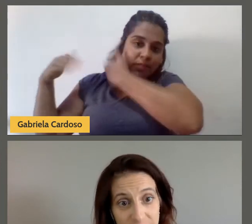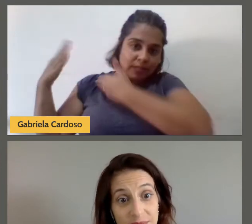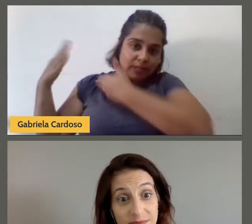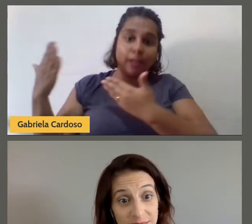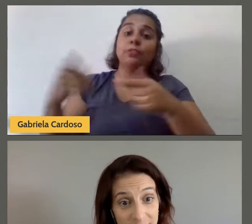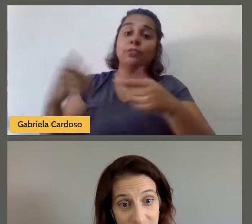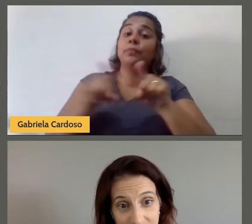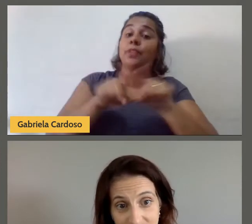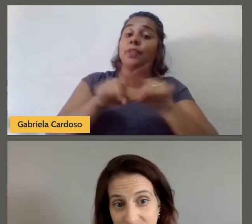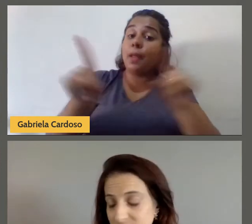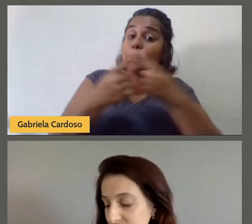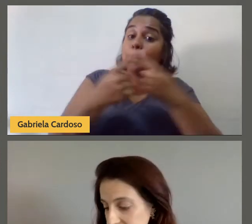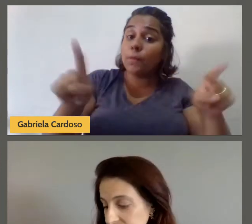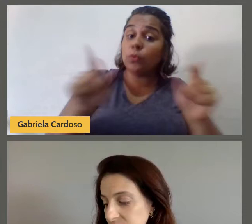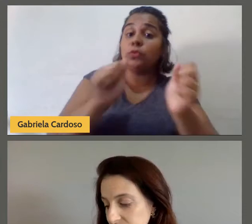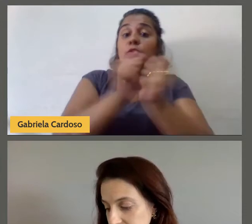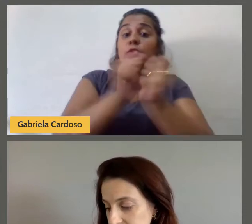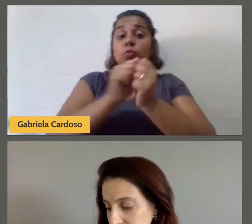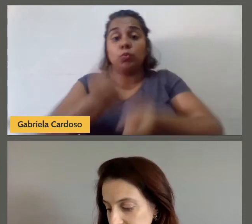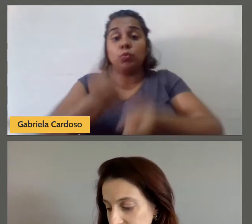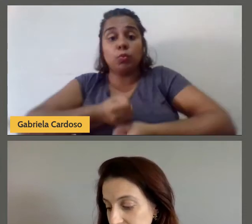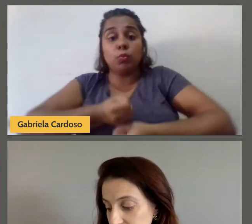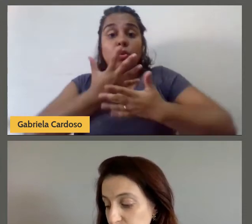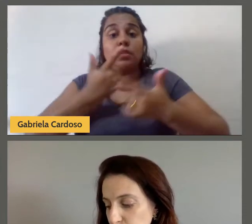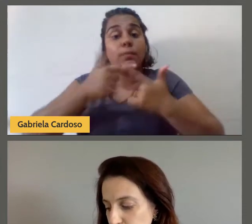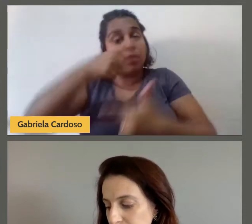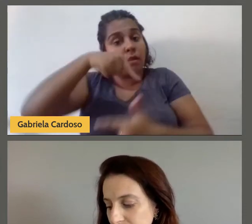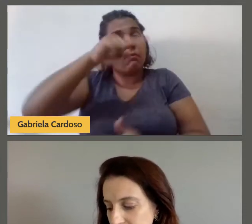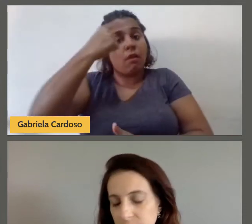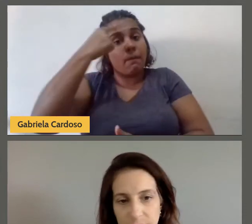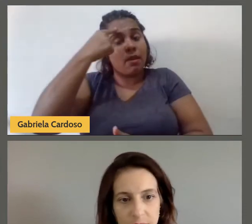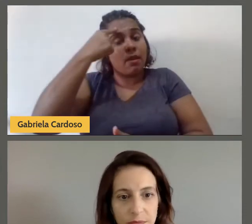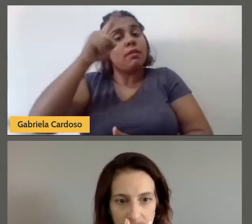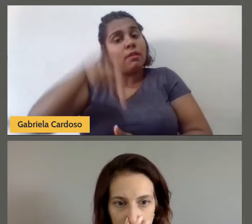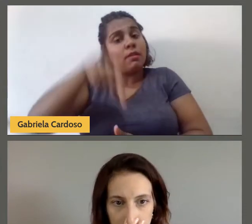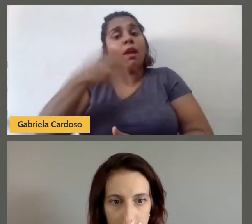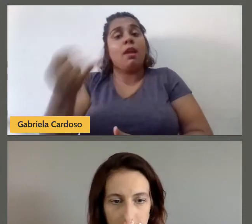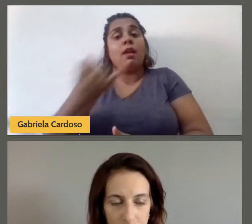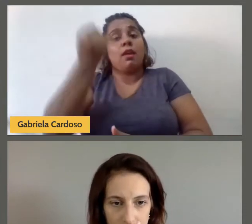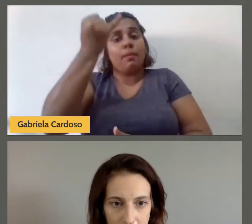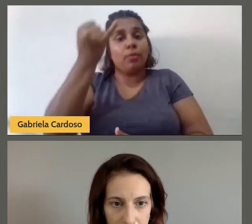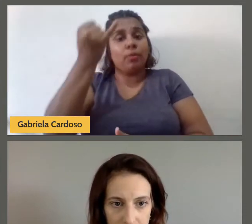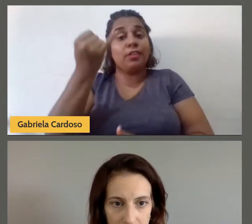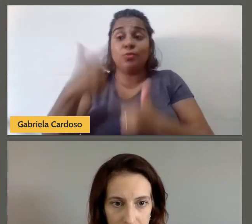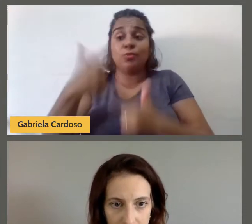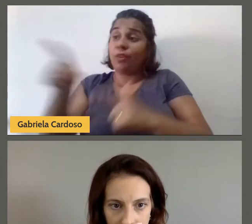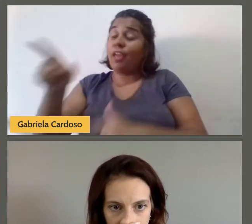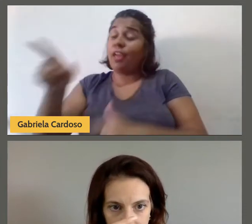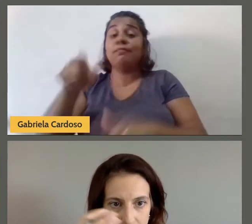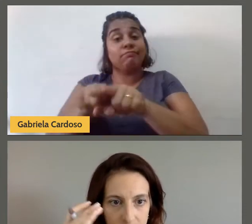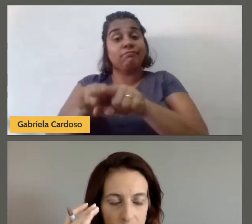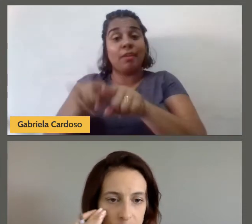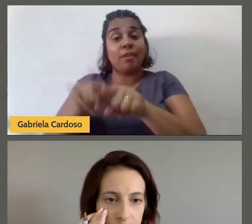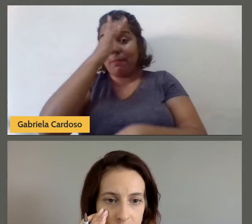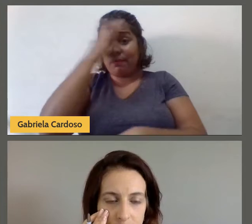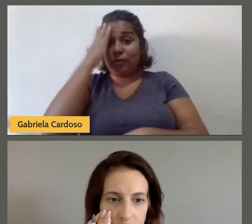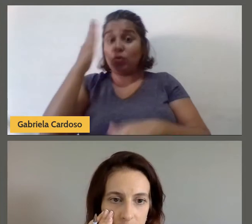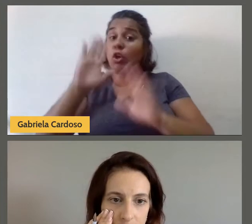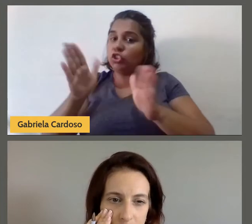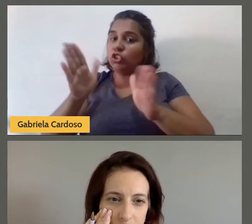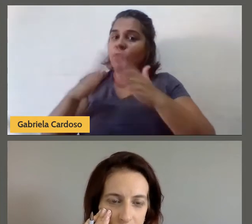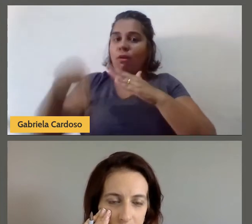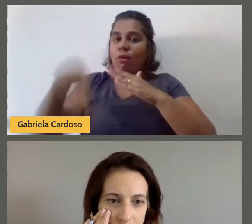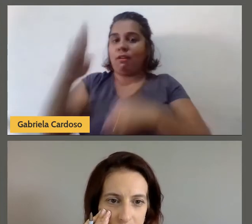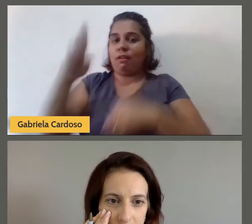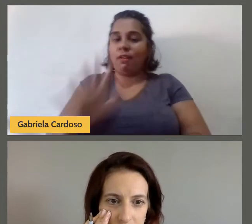poesia, porque a gente acredita que é um diferencial para o brasileiro também poder acessar esses serviços. Então a gente está sempre